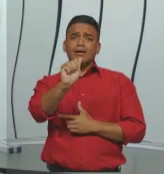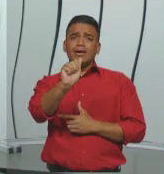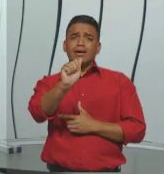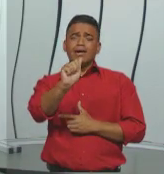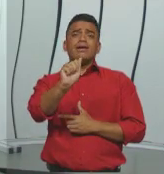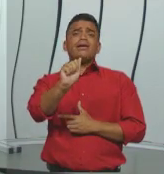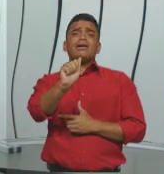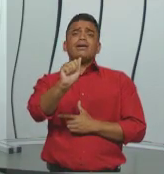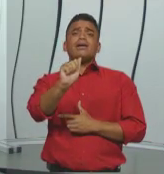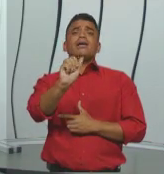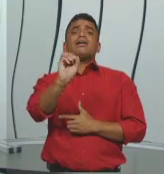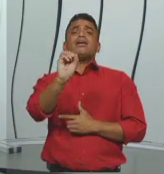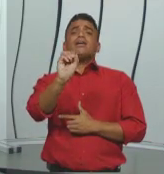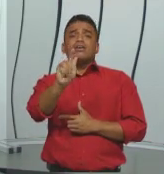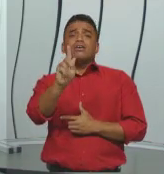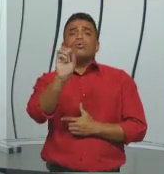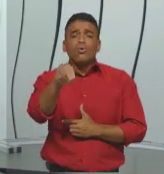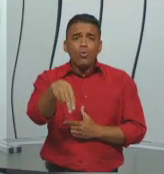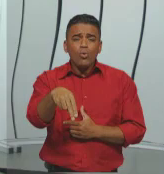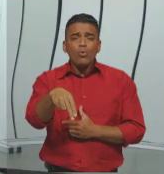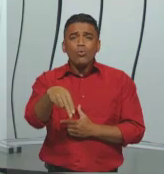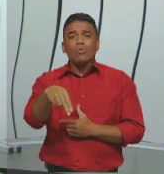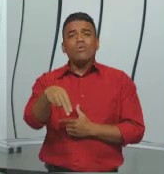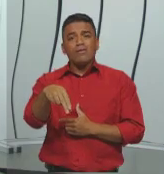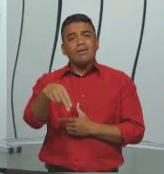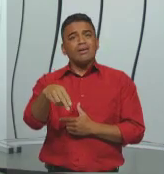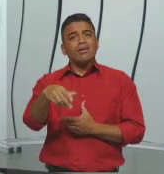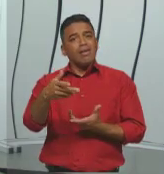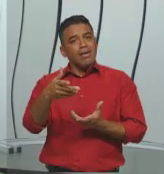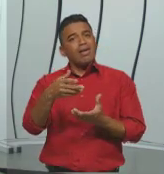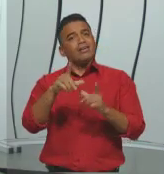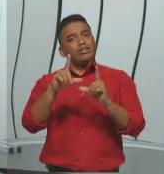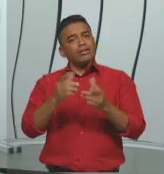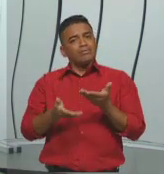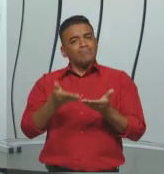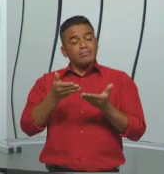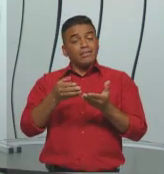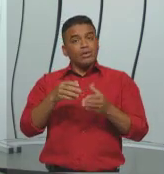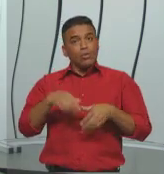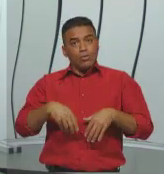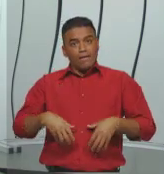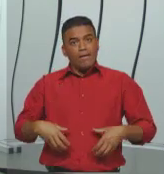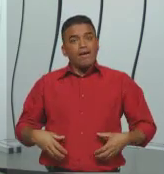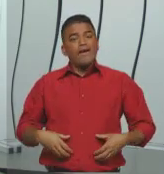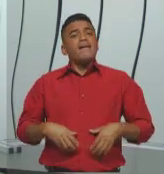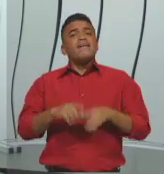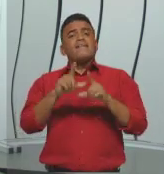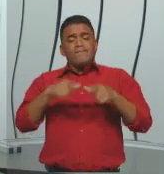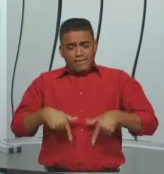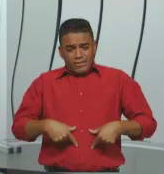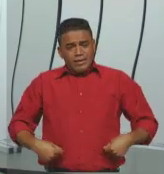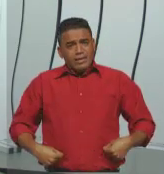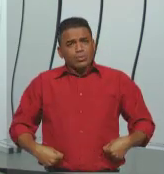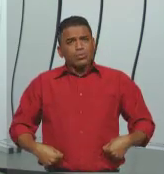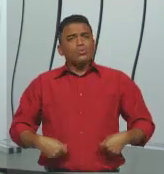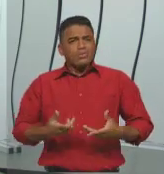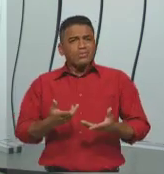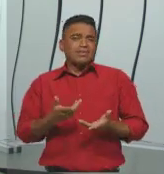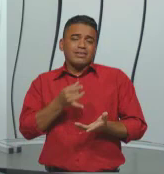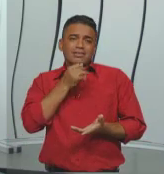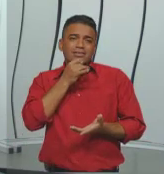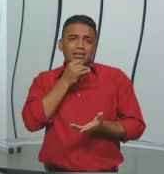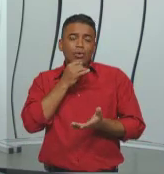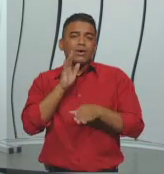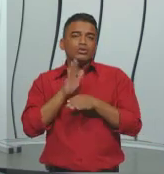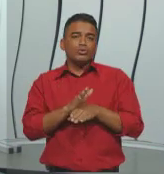muito armazenada no nosso fígado, na forma de uma molécula que se chama glicogênio. O glicogênio é um aglomerado de várias glicoses. E